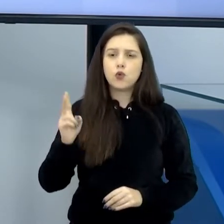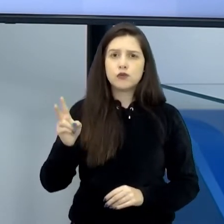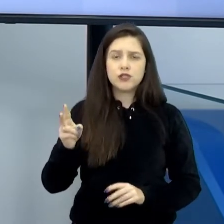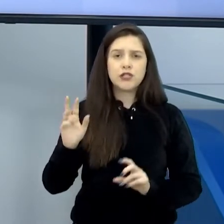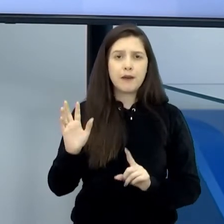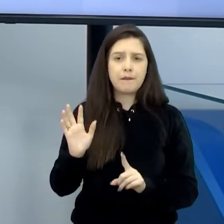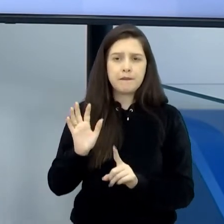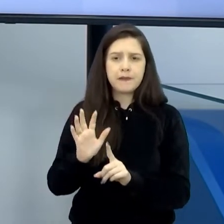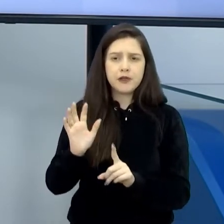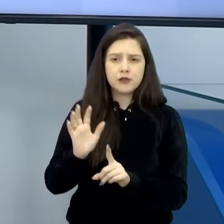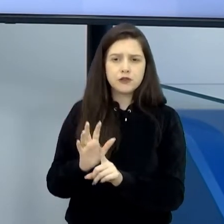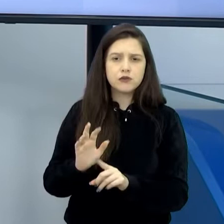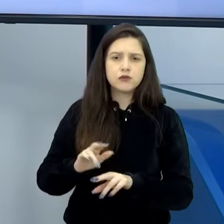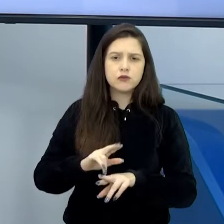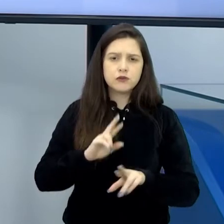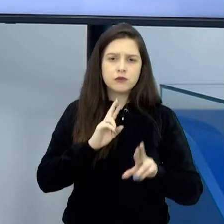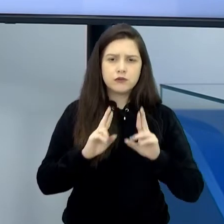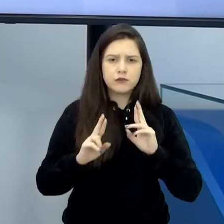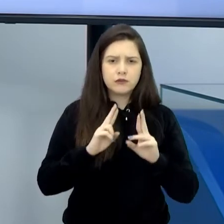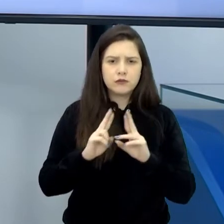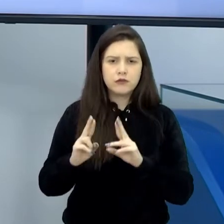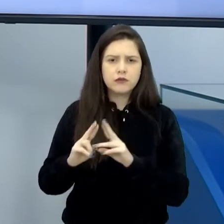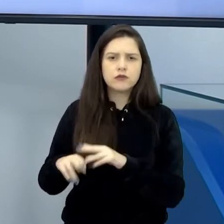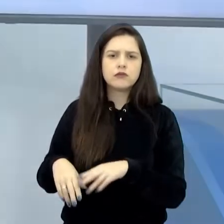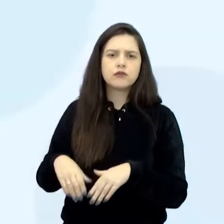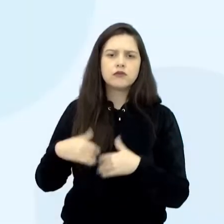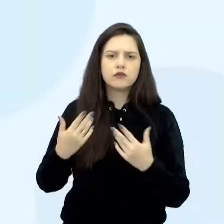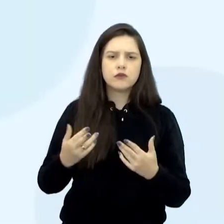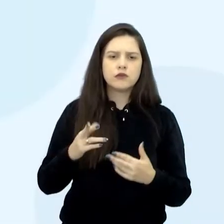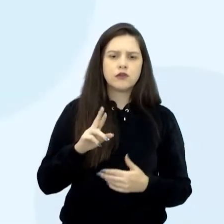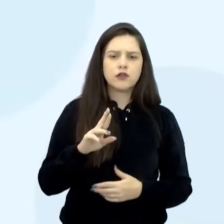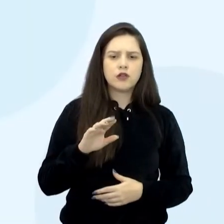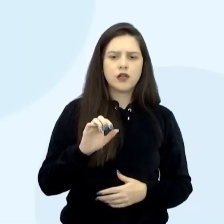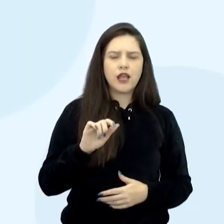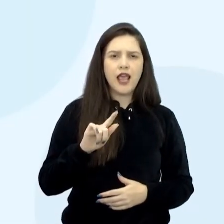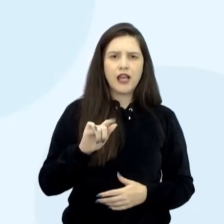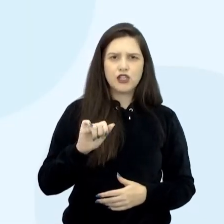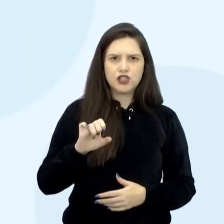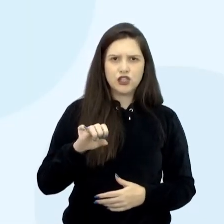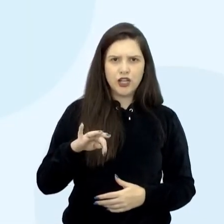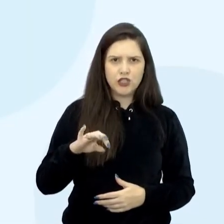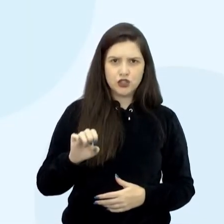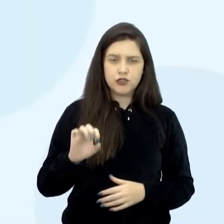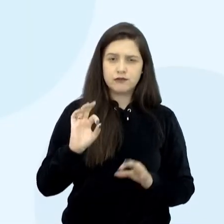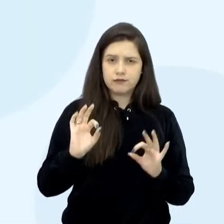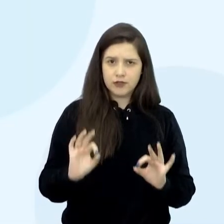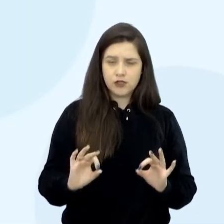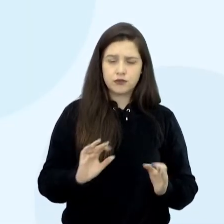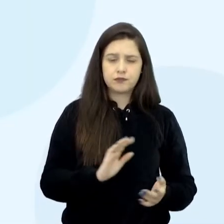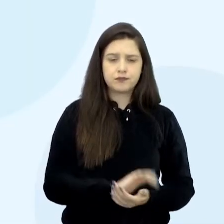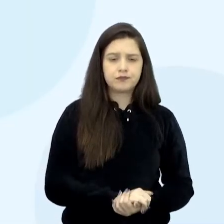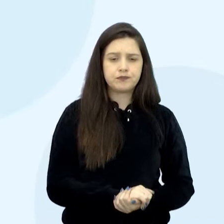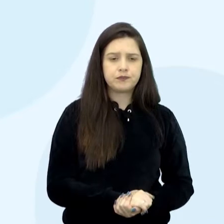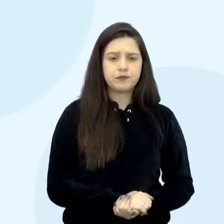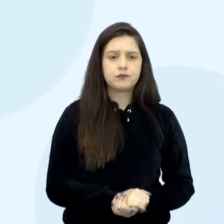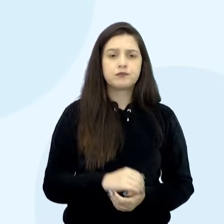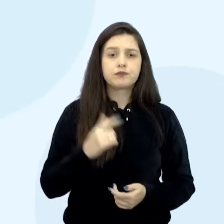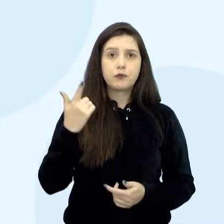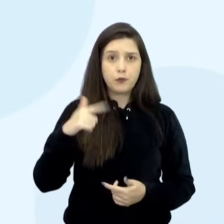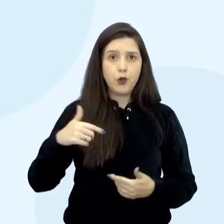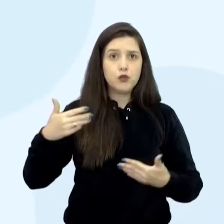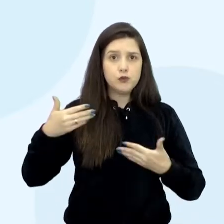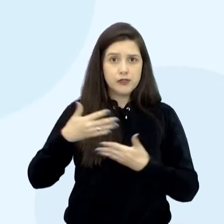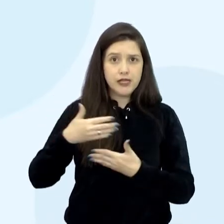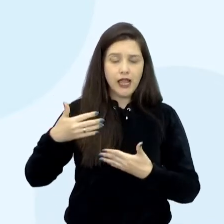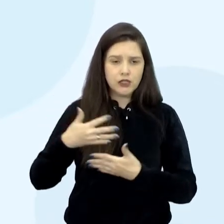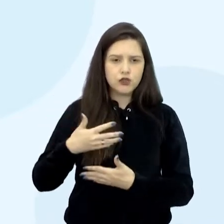pressão relaciona todos, né, os reagentes e produtos no estado gasoso. Está bem? Próximo slide.